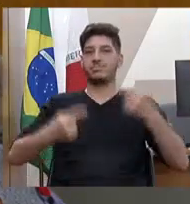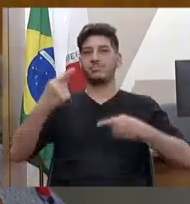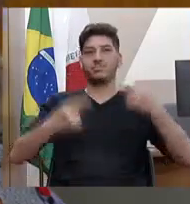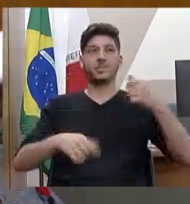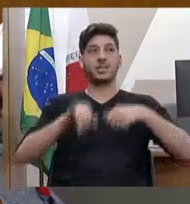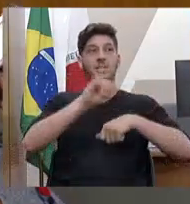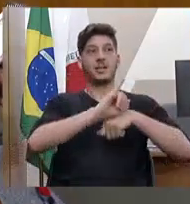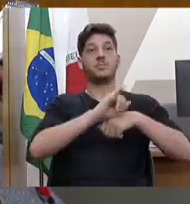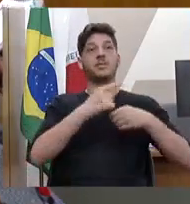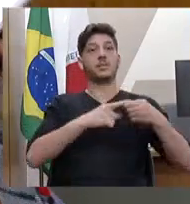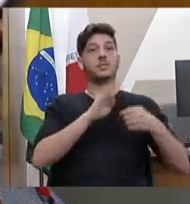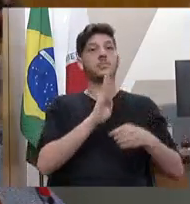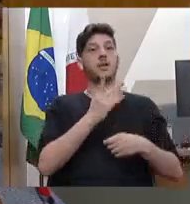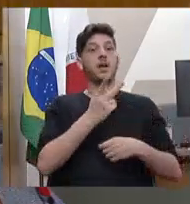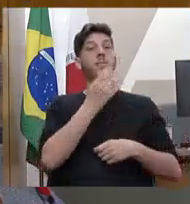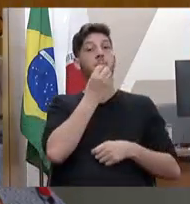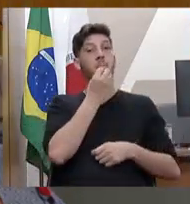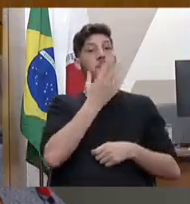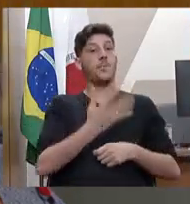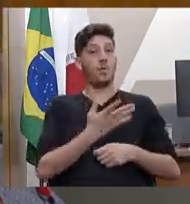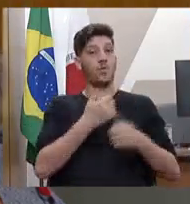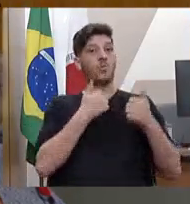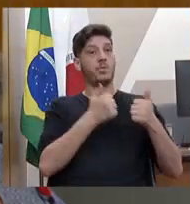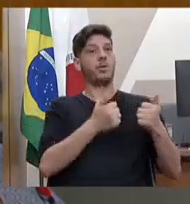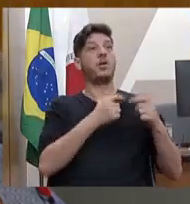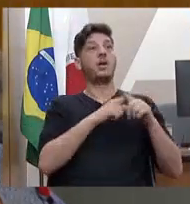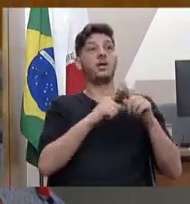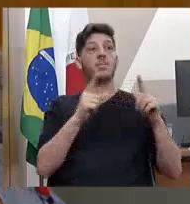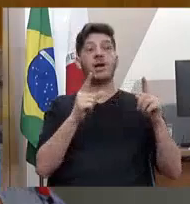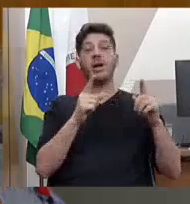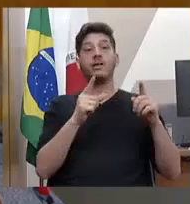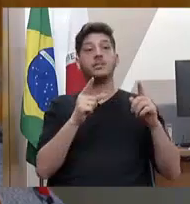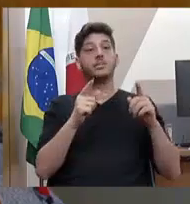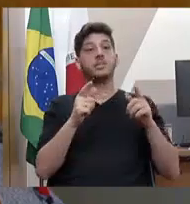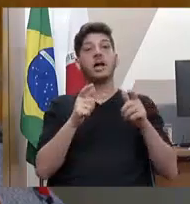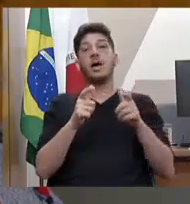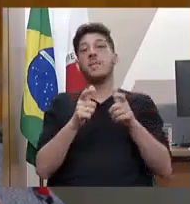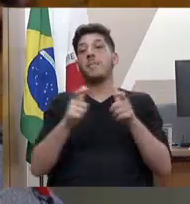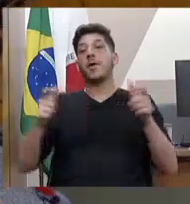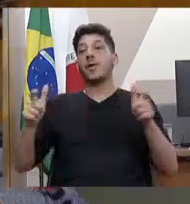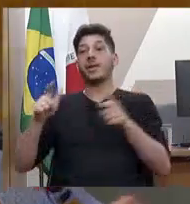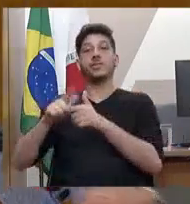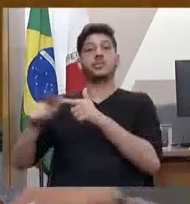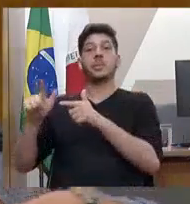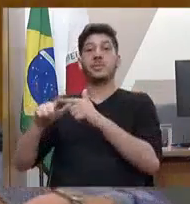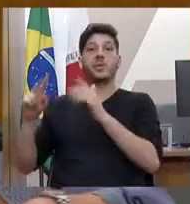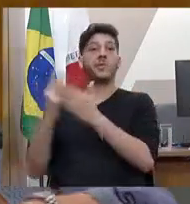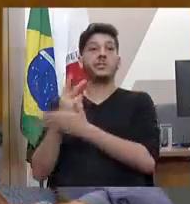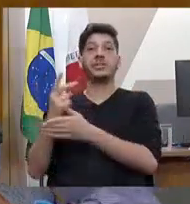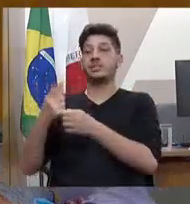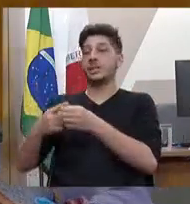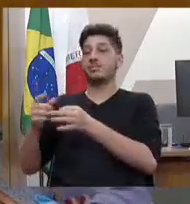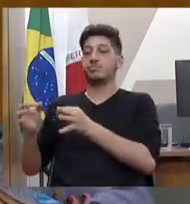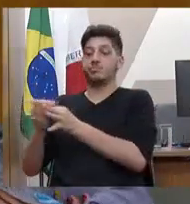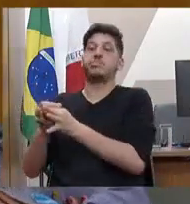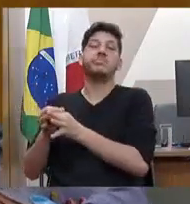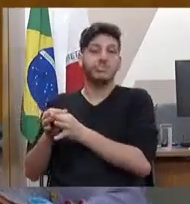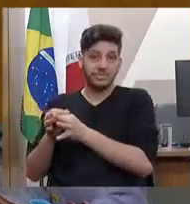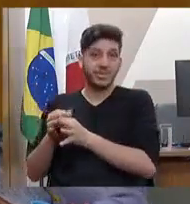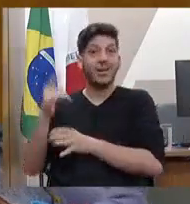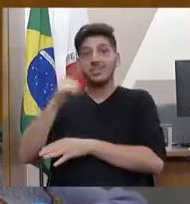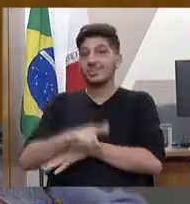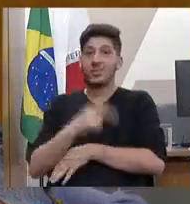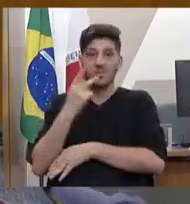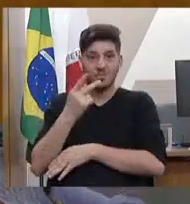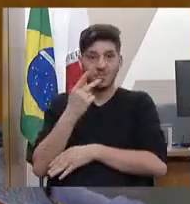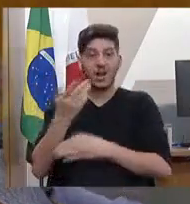ajuda muito só que uma boa parte uma grande parte do acidente acontece no interior e não é e aí eu volto a falar aquilo que eu falei